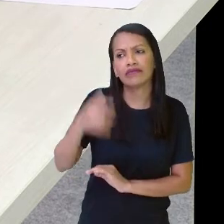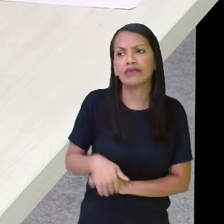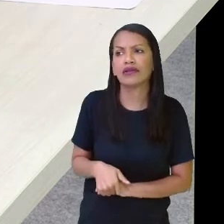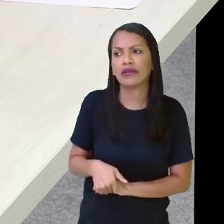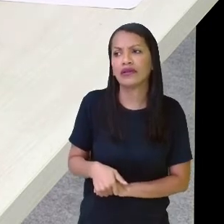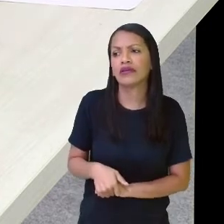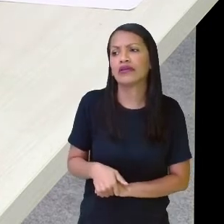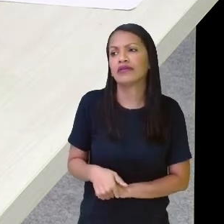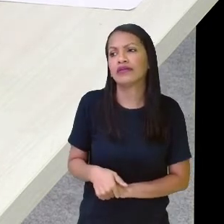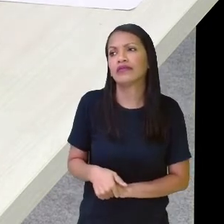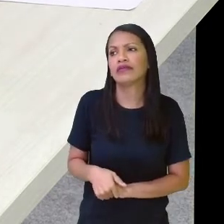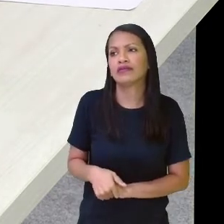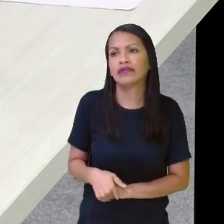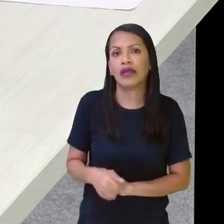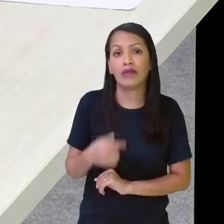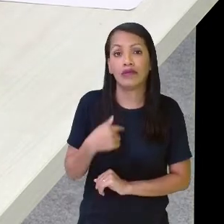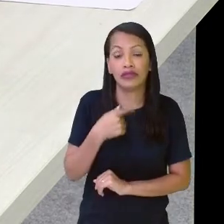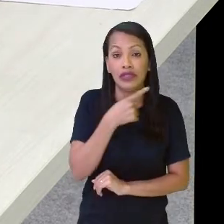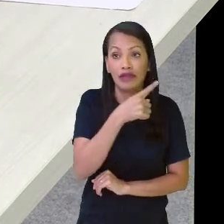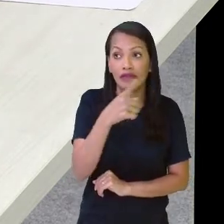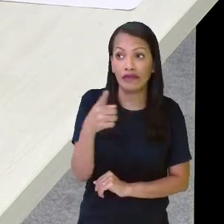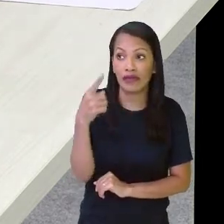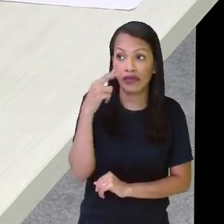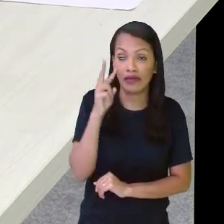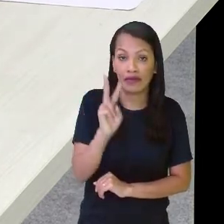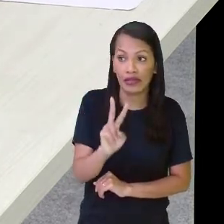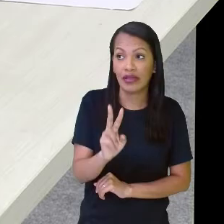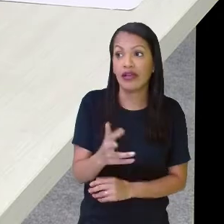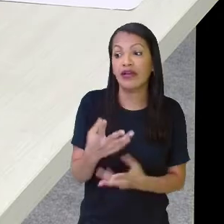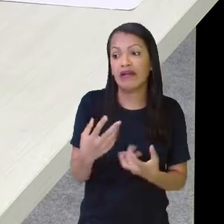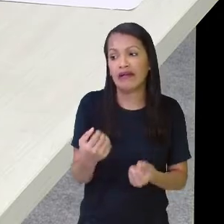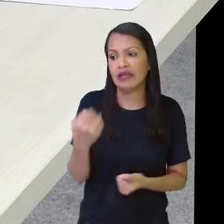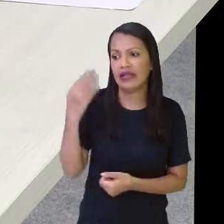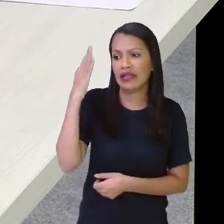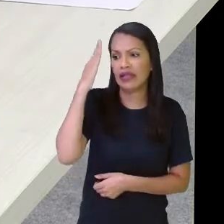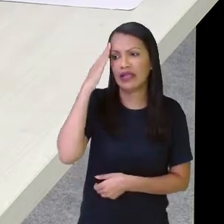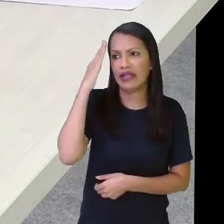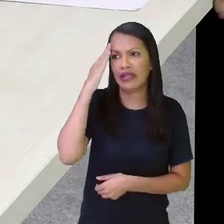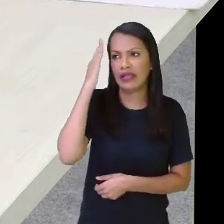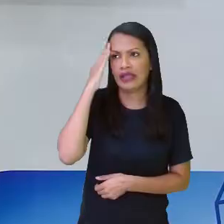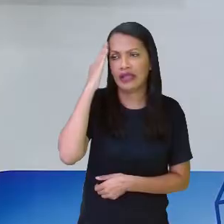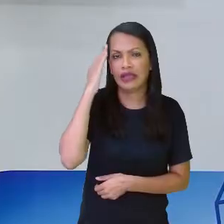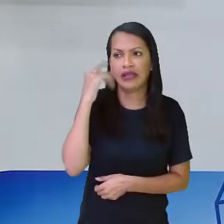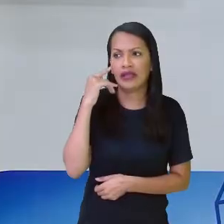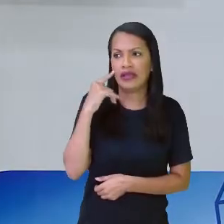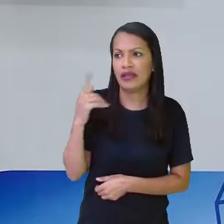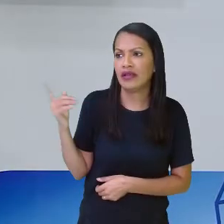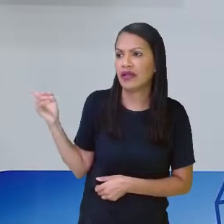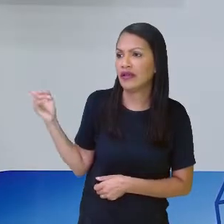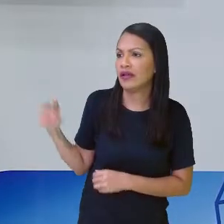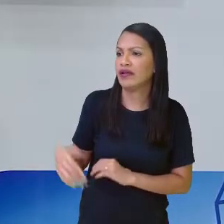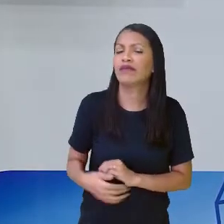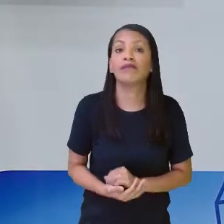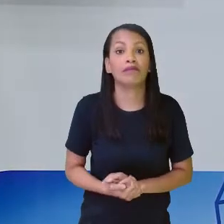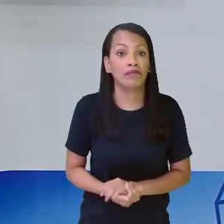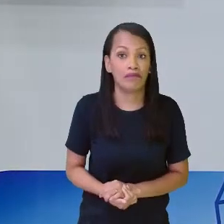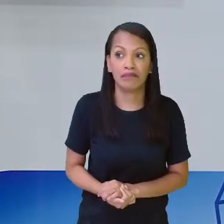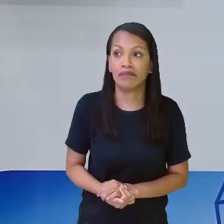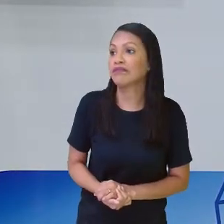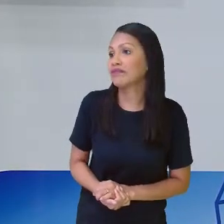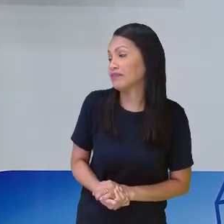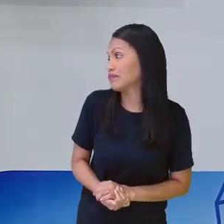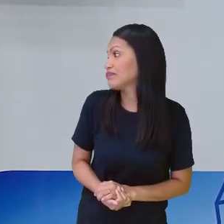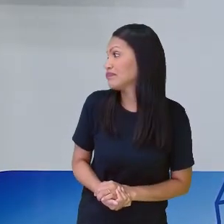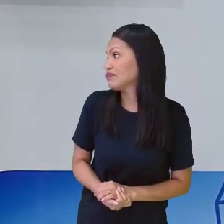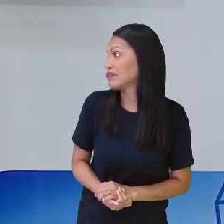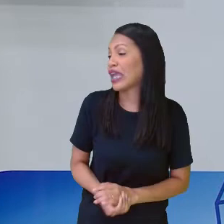vou colocar para vocês. E agora, será que dá para a gente entender esse esboço? Agora já